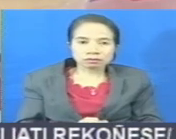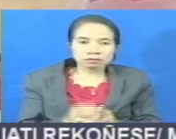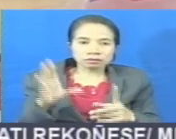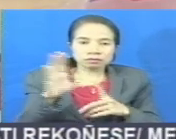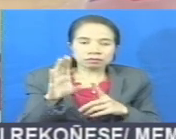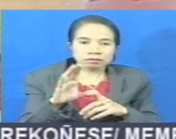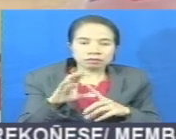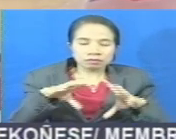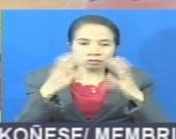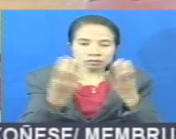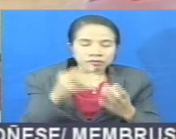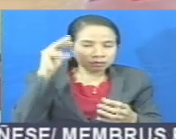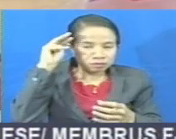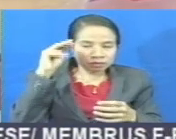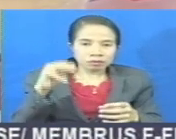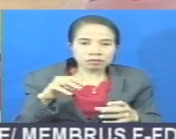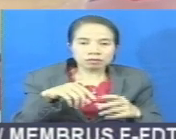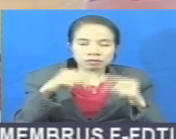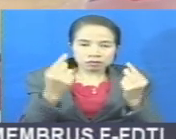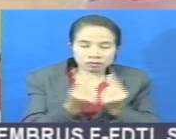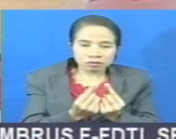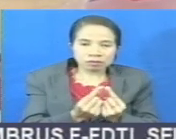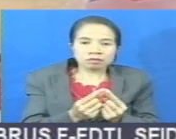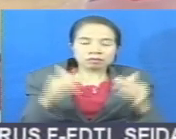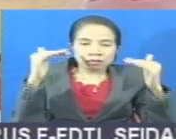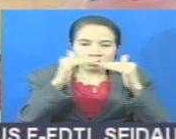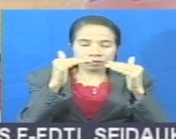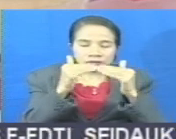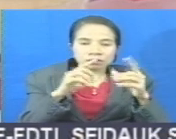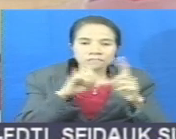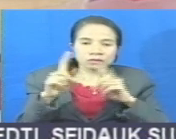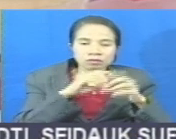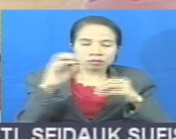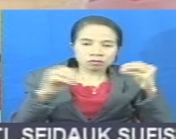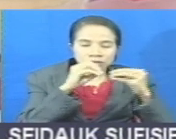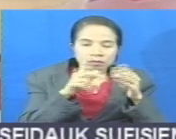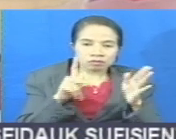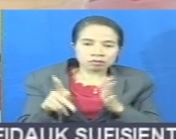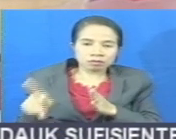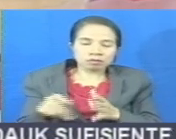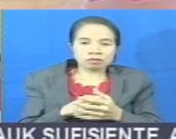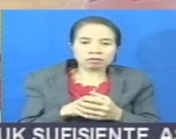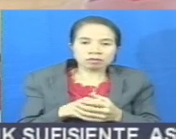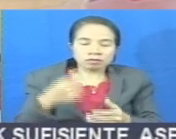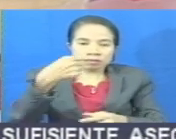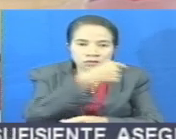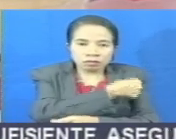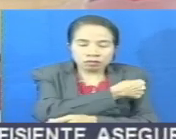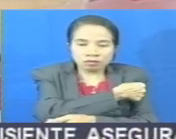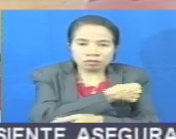Chefe Comissão Interministerial na equipa técnica, reunião Rodicualia com a plano execução roadmap